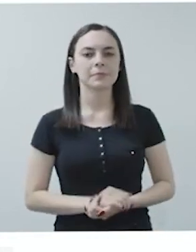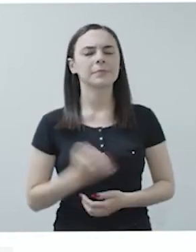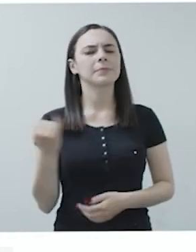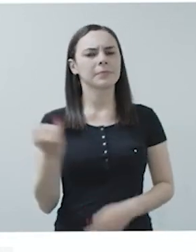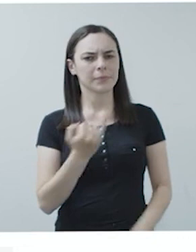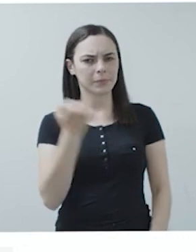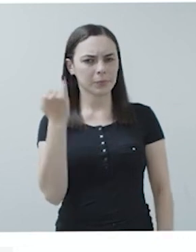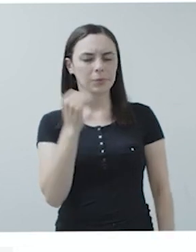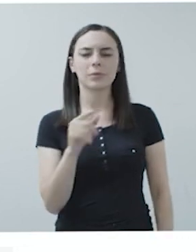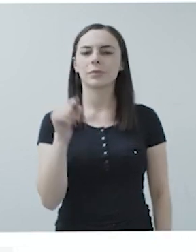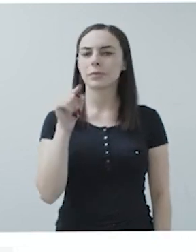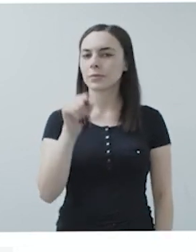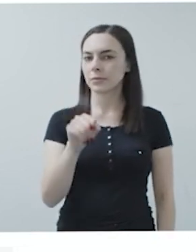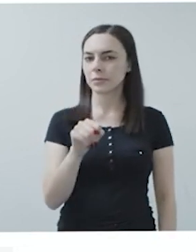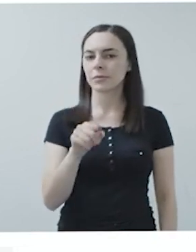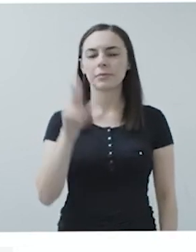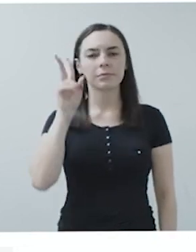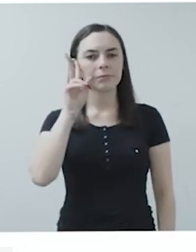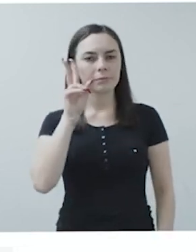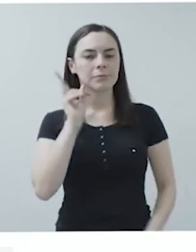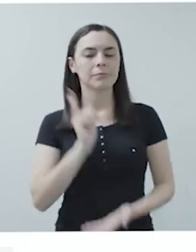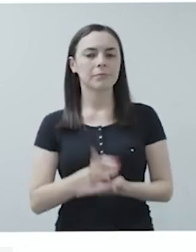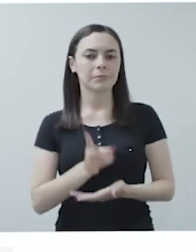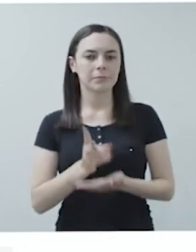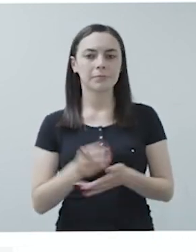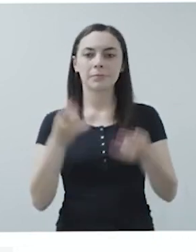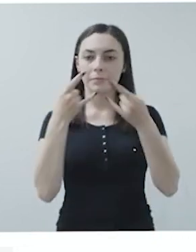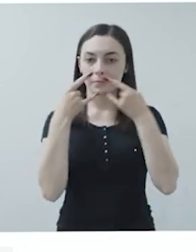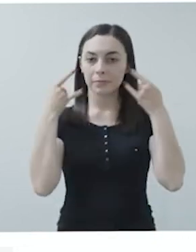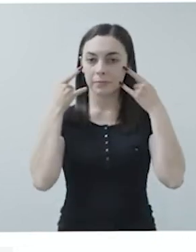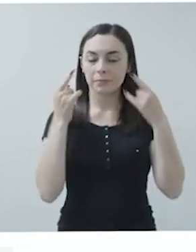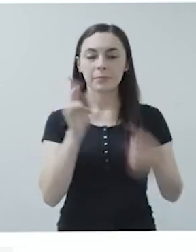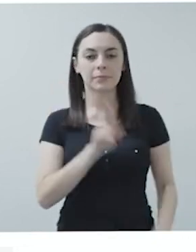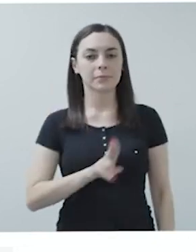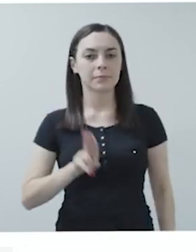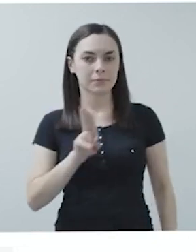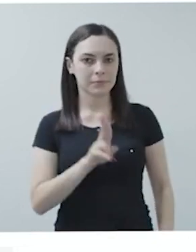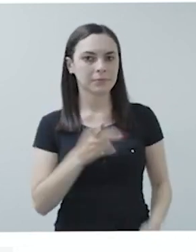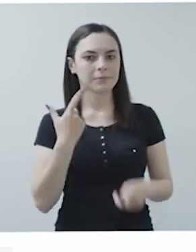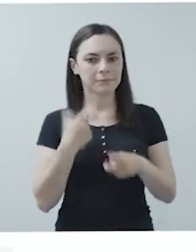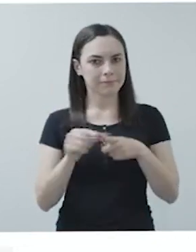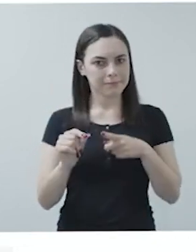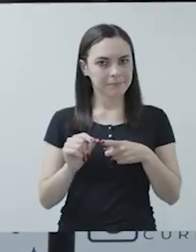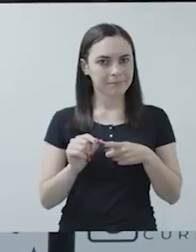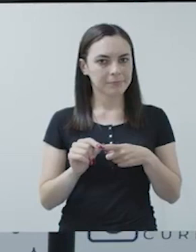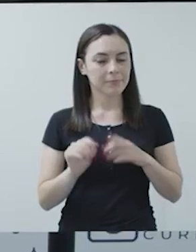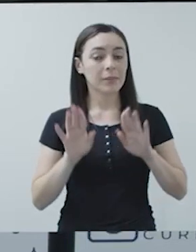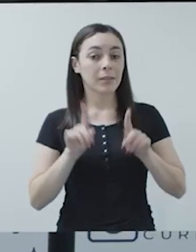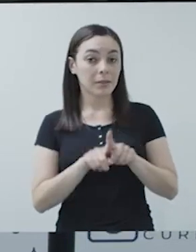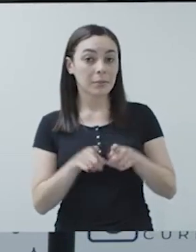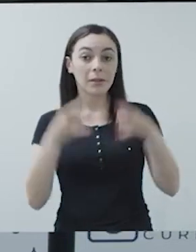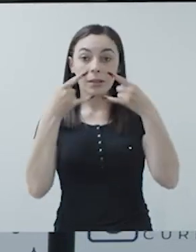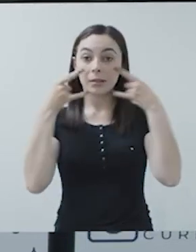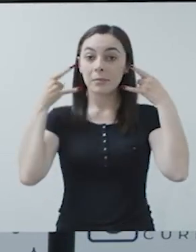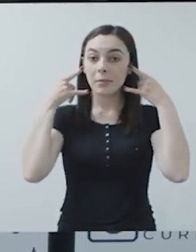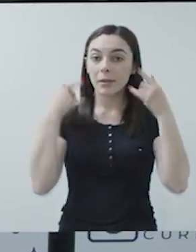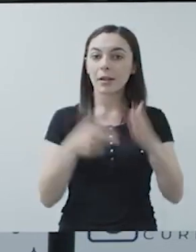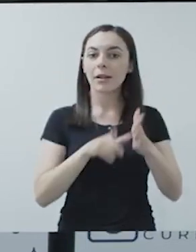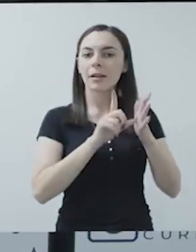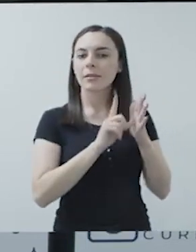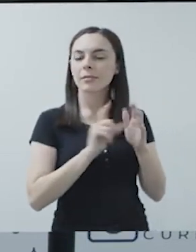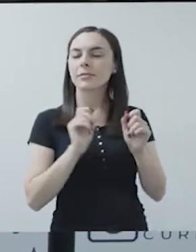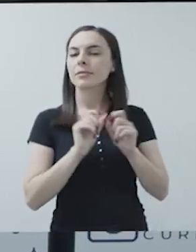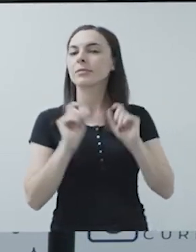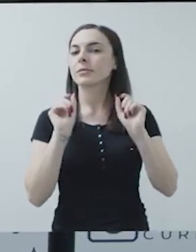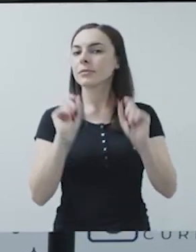Muito importante que você não esqueça a sua máscara antes de sair. E antes de colocar a máscara, o que você precisa